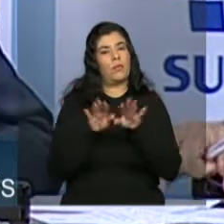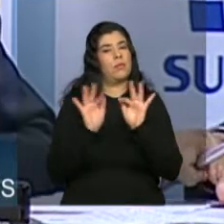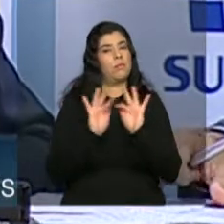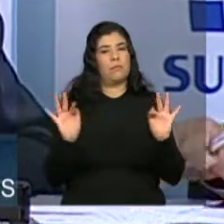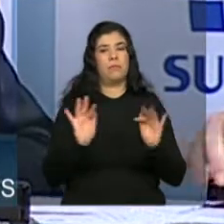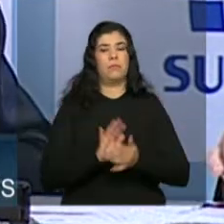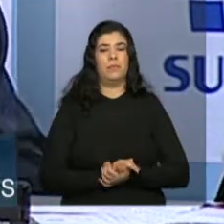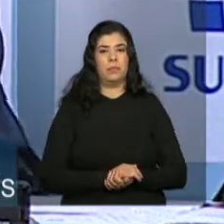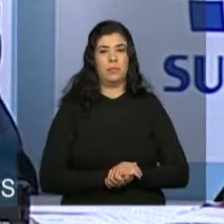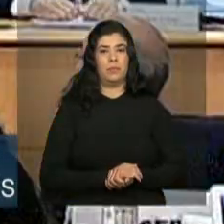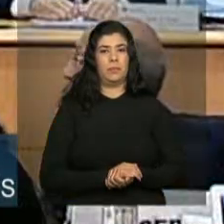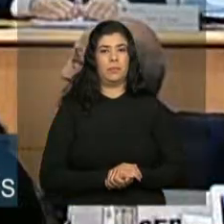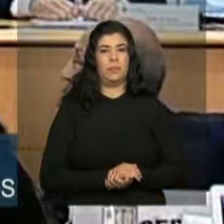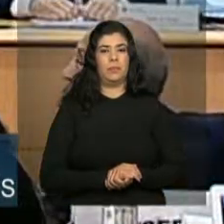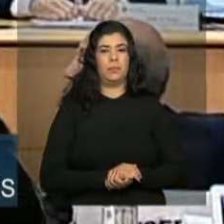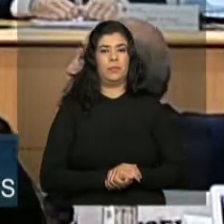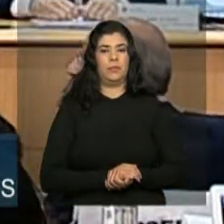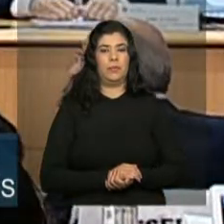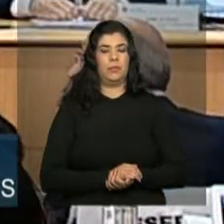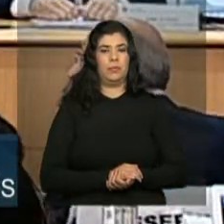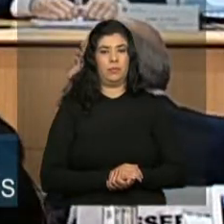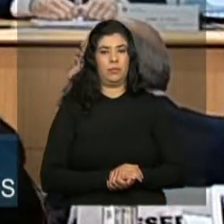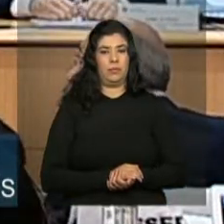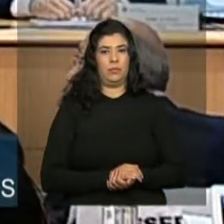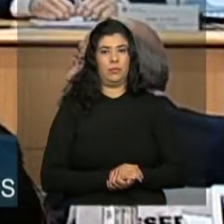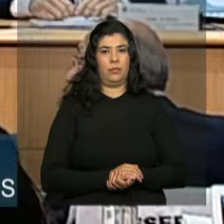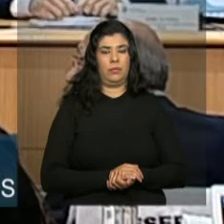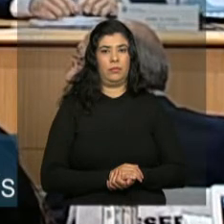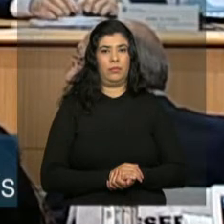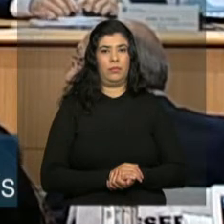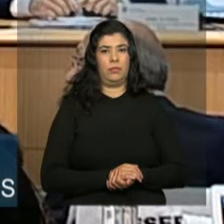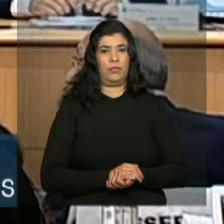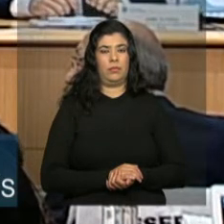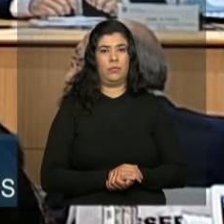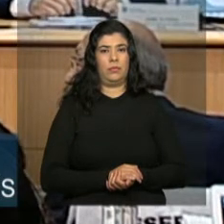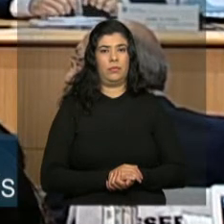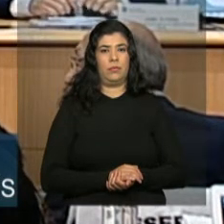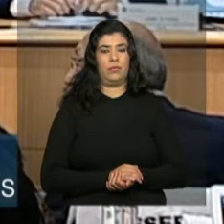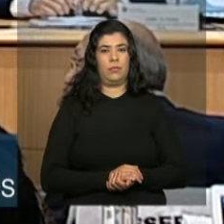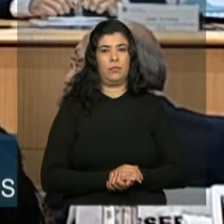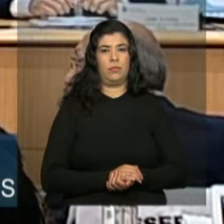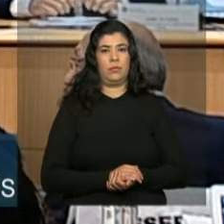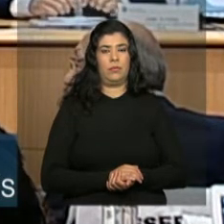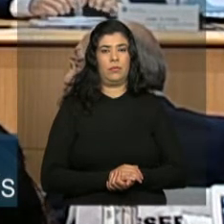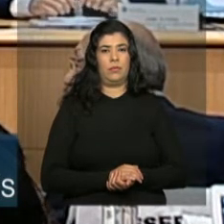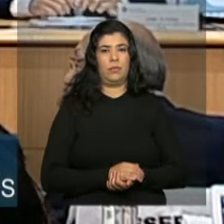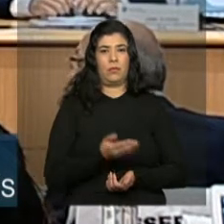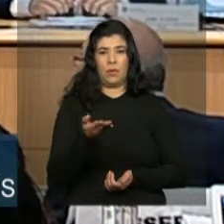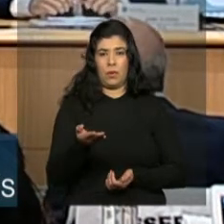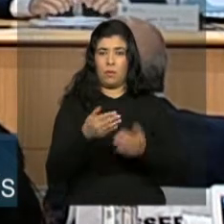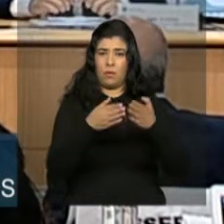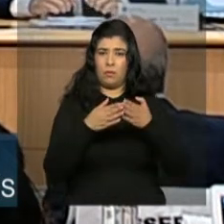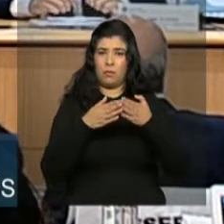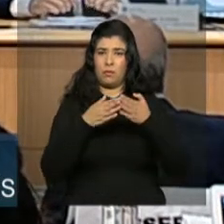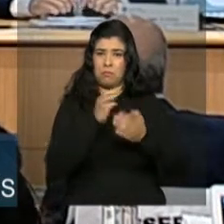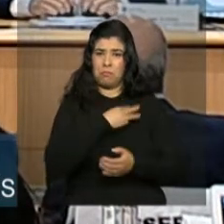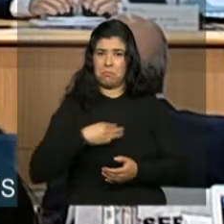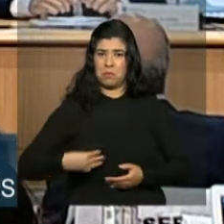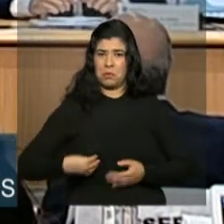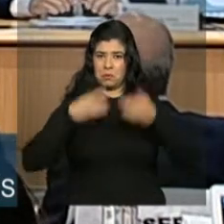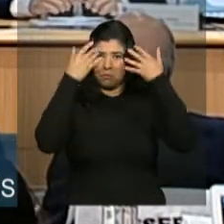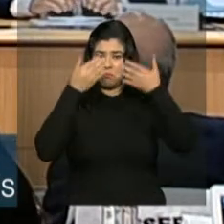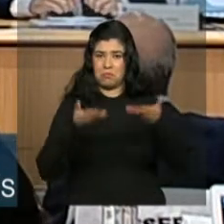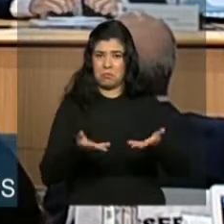simplificar mínimo então se você quer fazer alguma consegue deixar para fazer